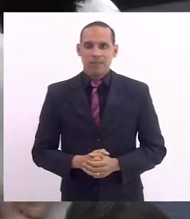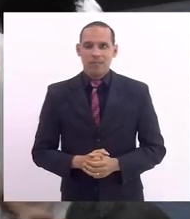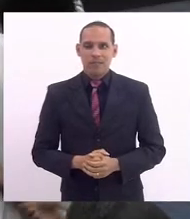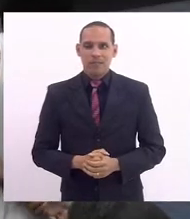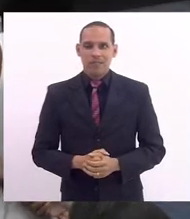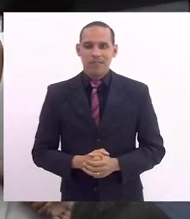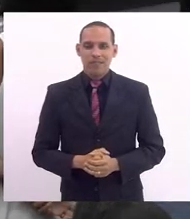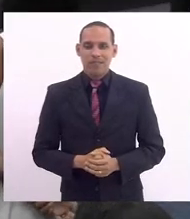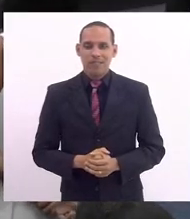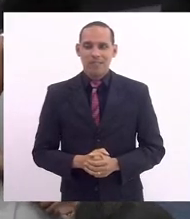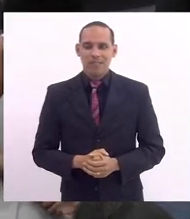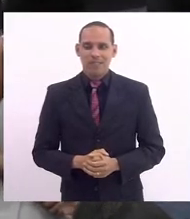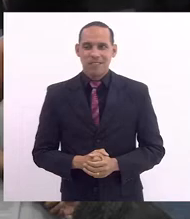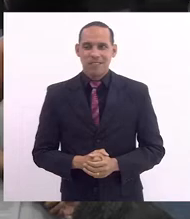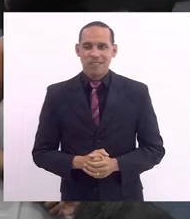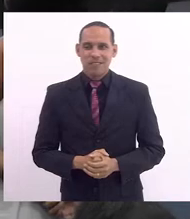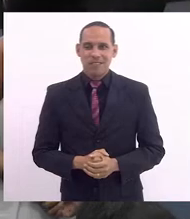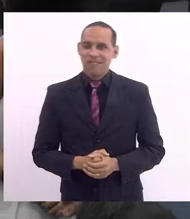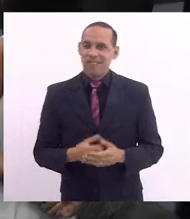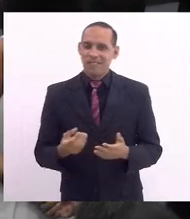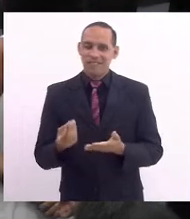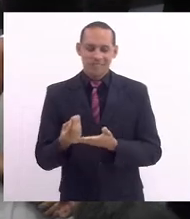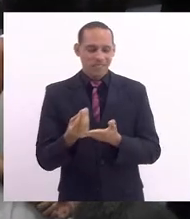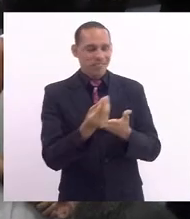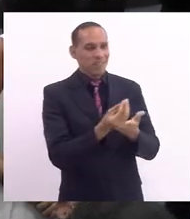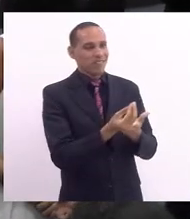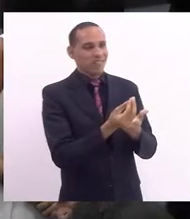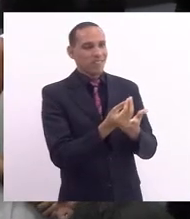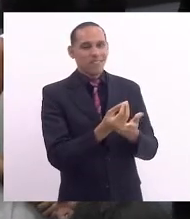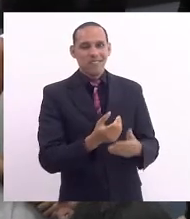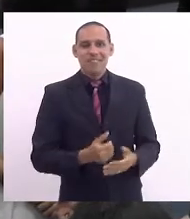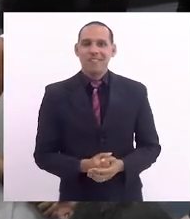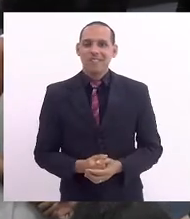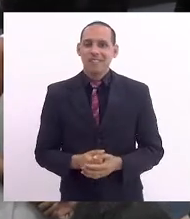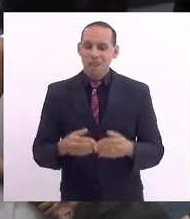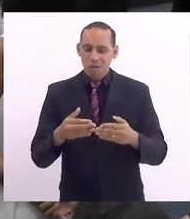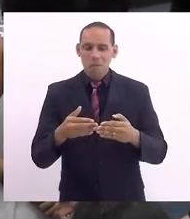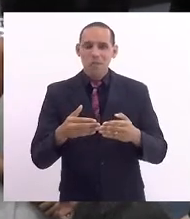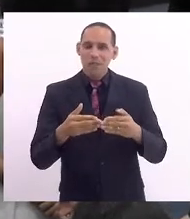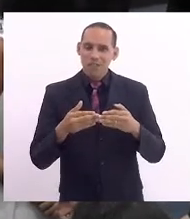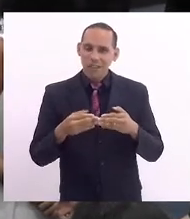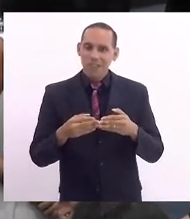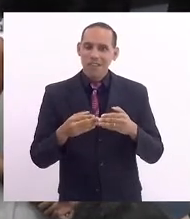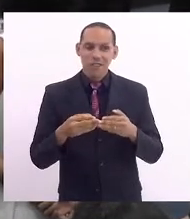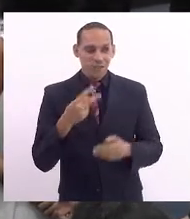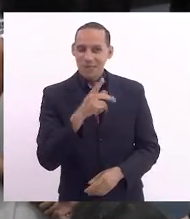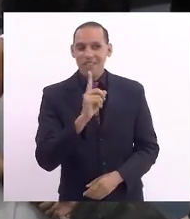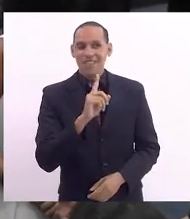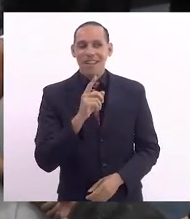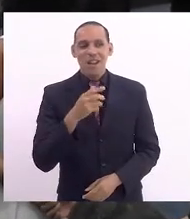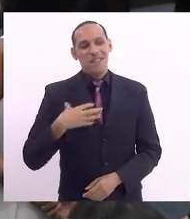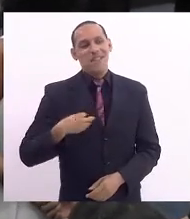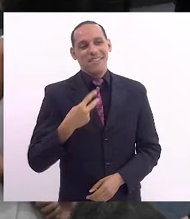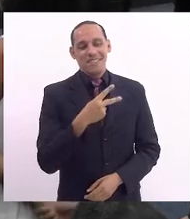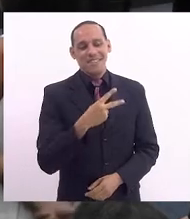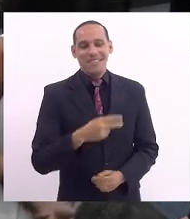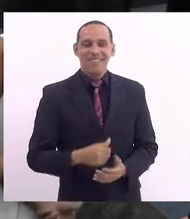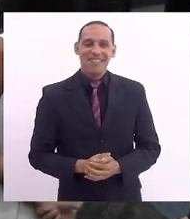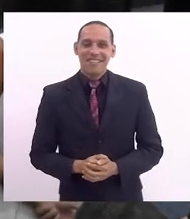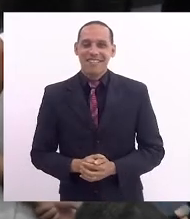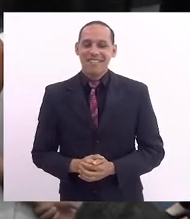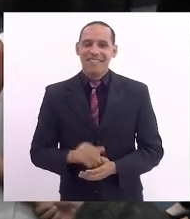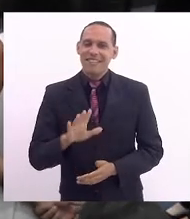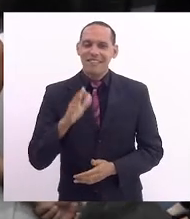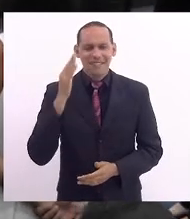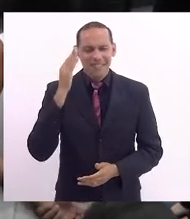Opa, aqui. Então, entrego aqui. A moção não é sua, é para o seu filho, mas sei